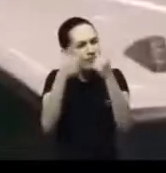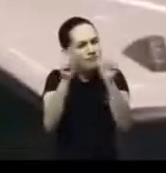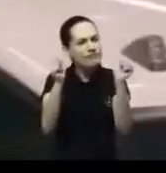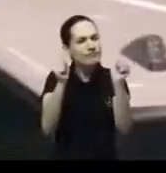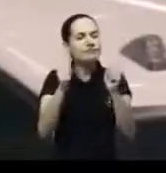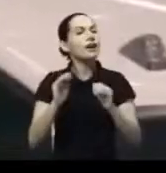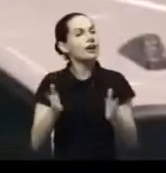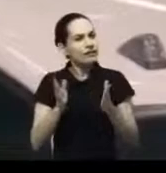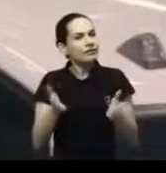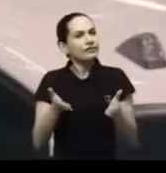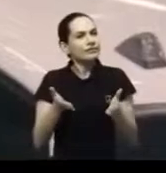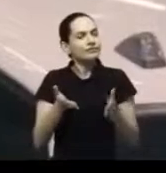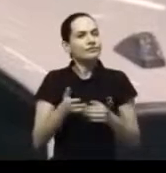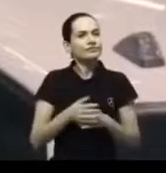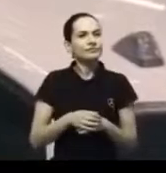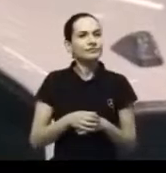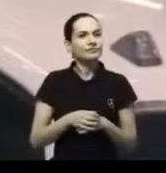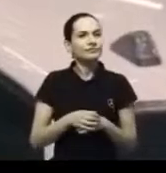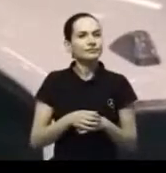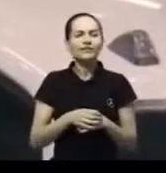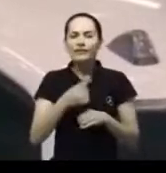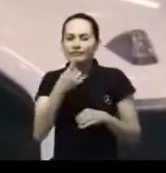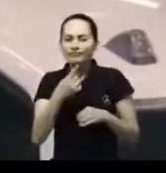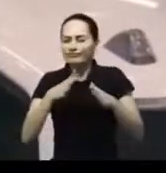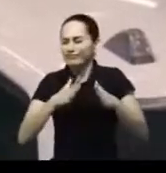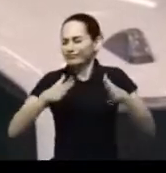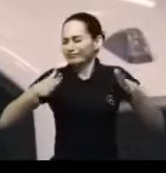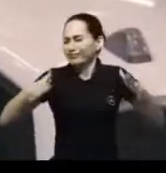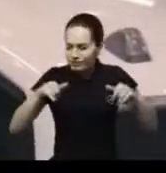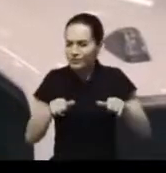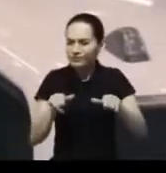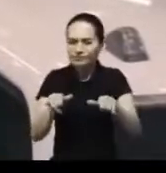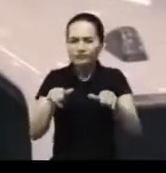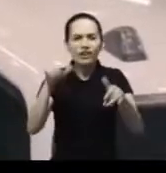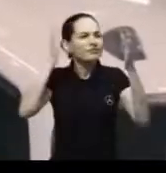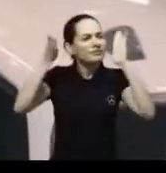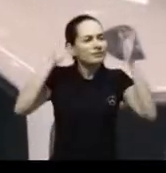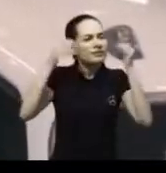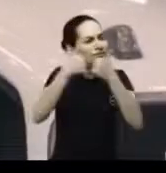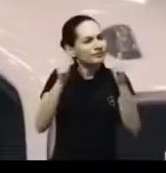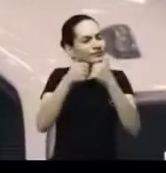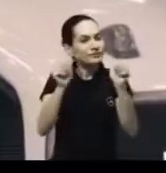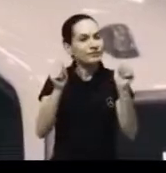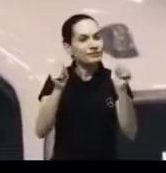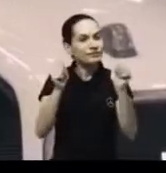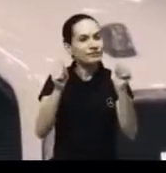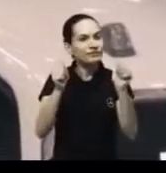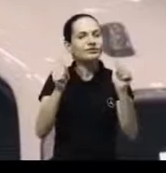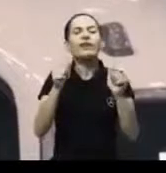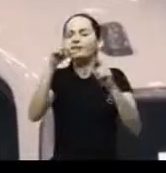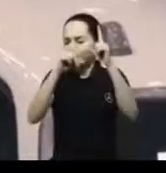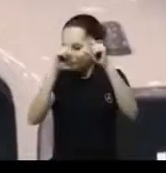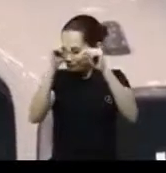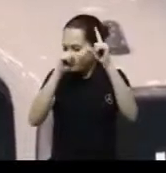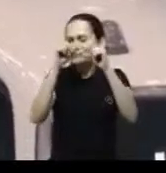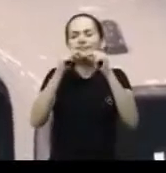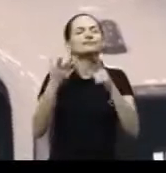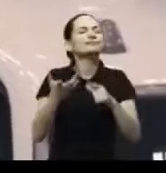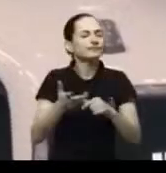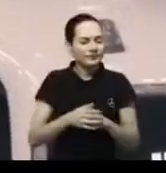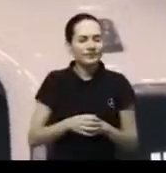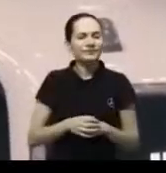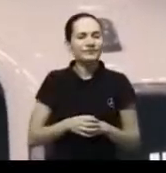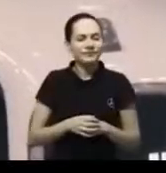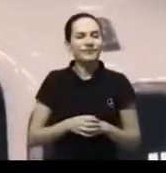cores são um dos maiores na carros e caminhões e ônibus para máquina né seres de